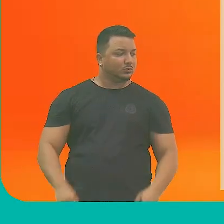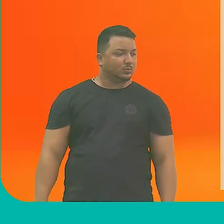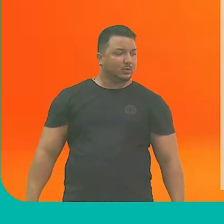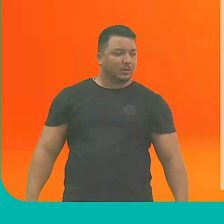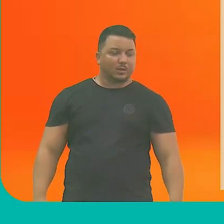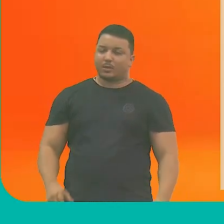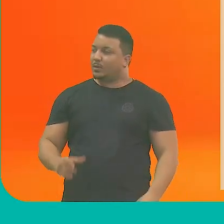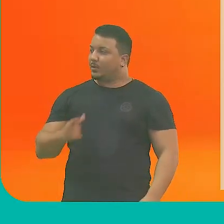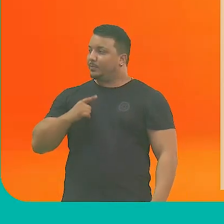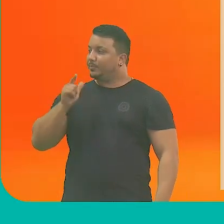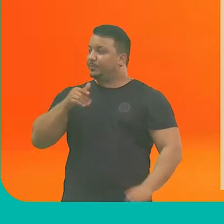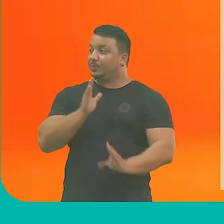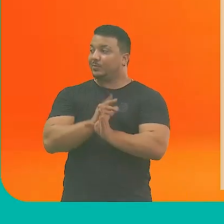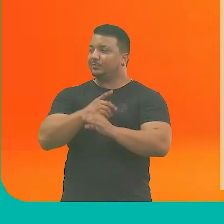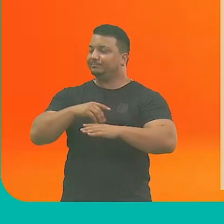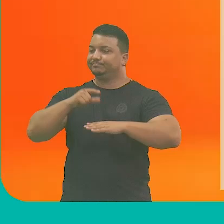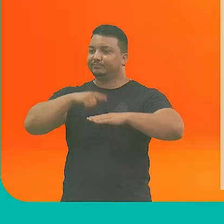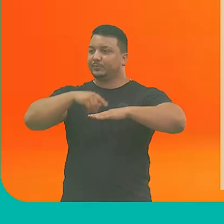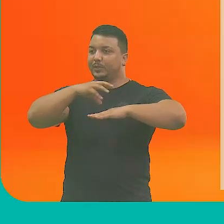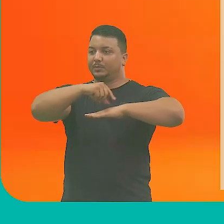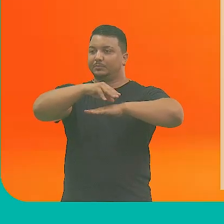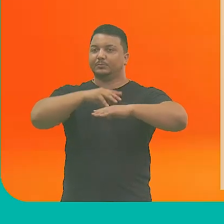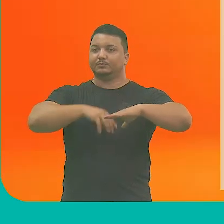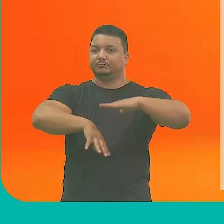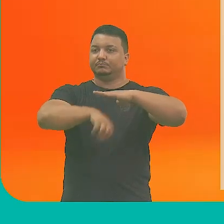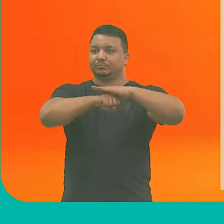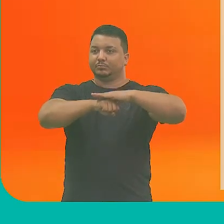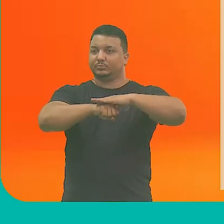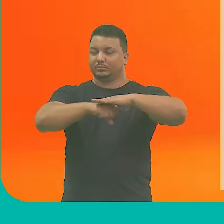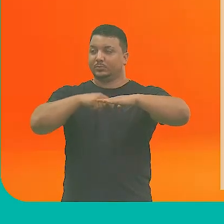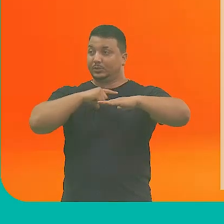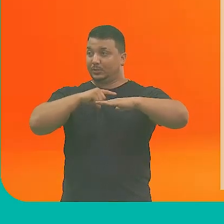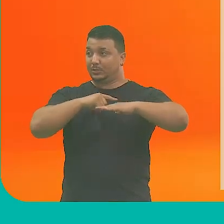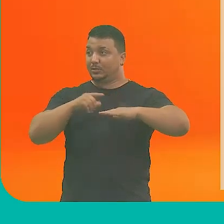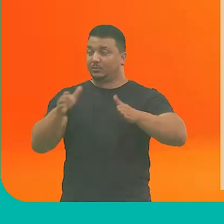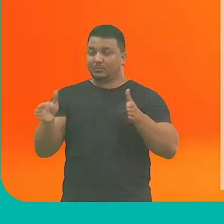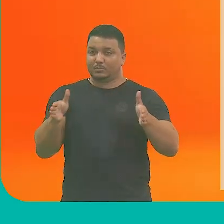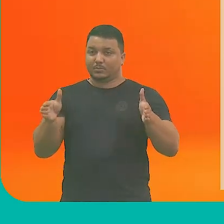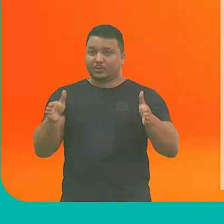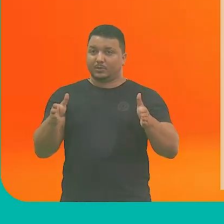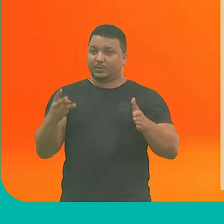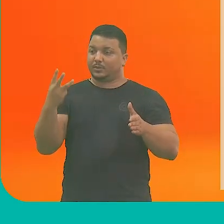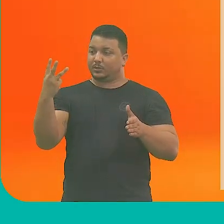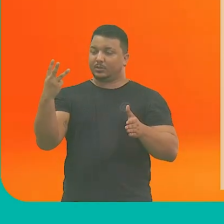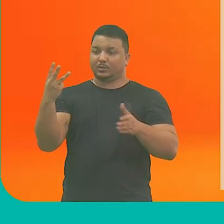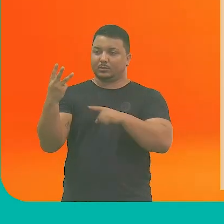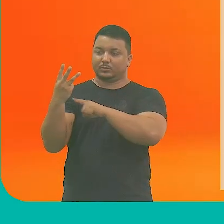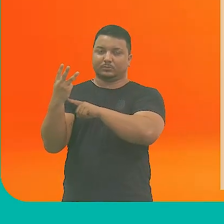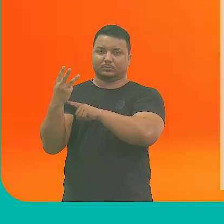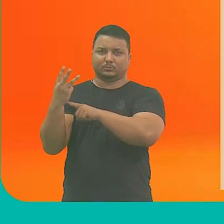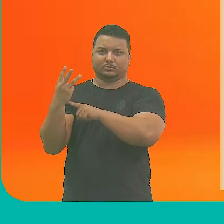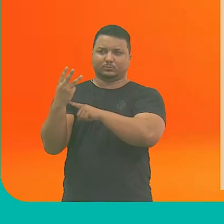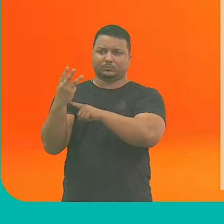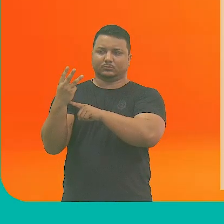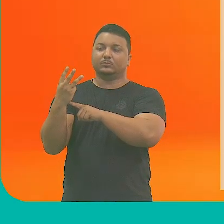Porque a torneira ela é desligada. E entre 3, né,